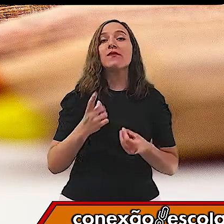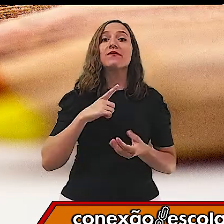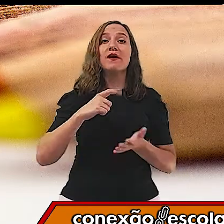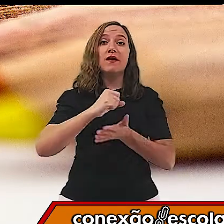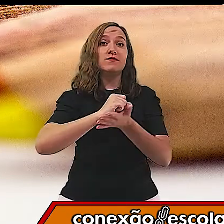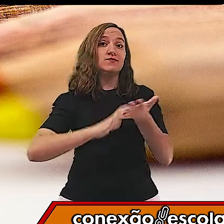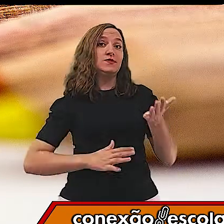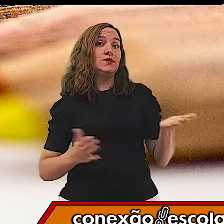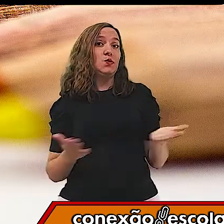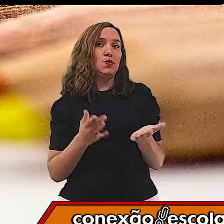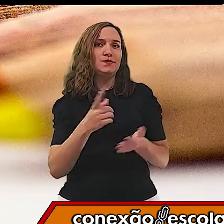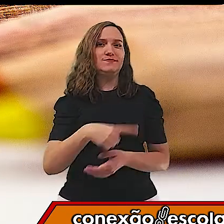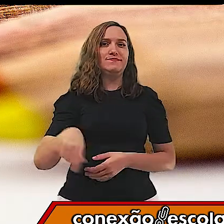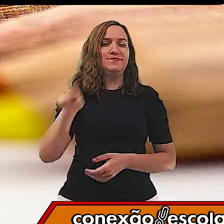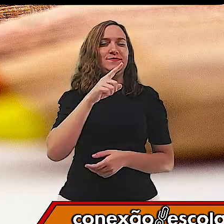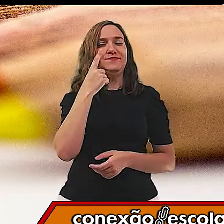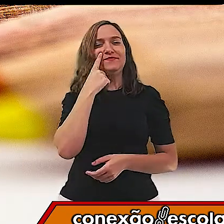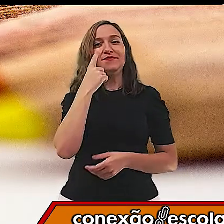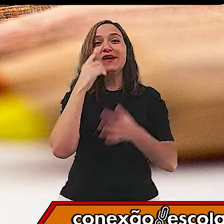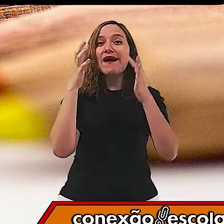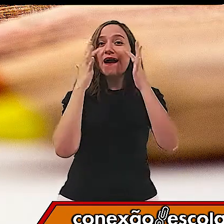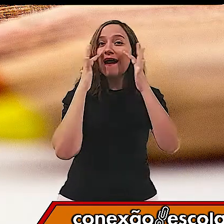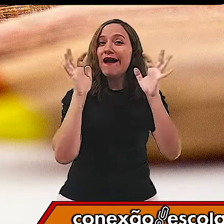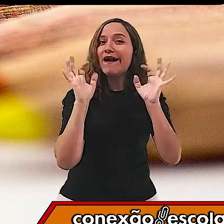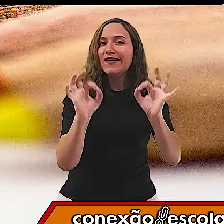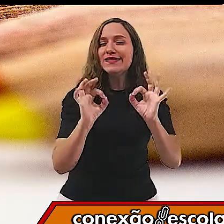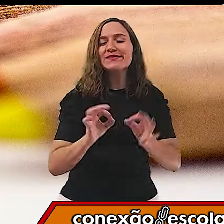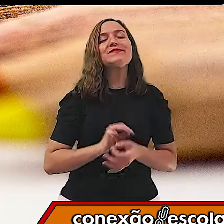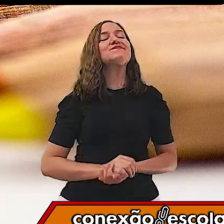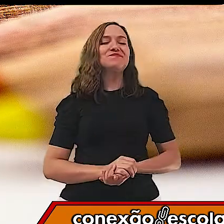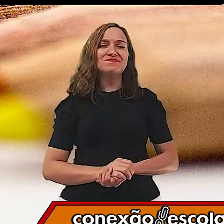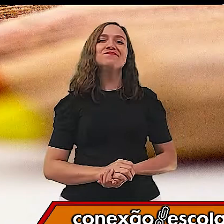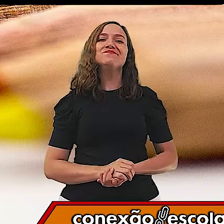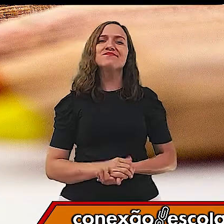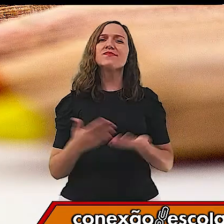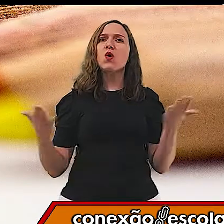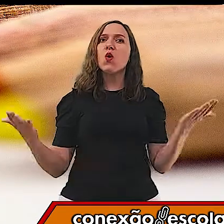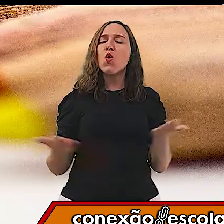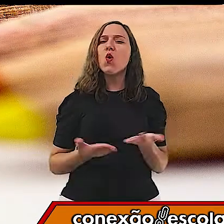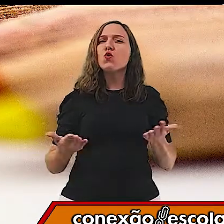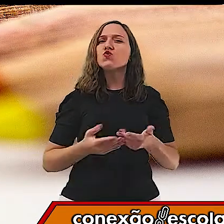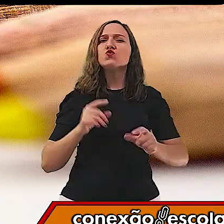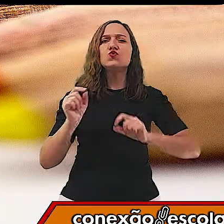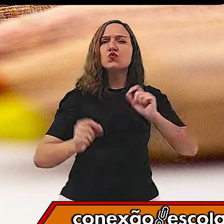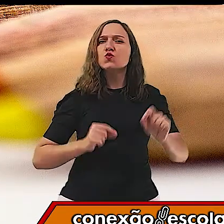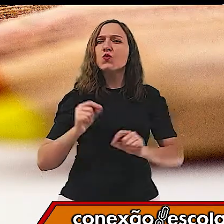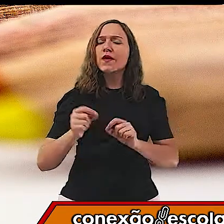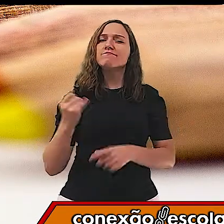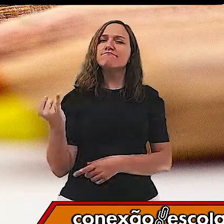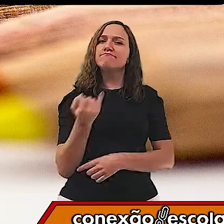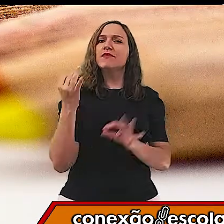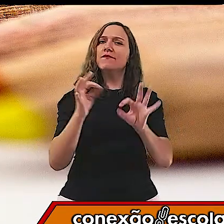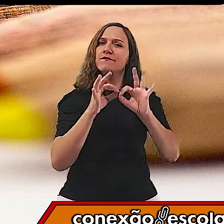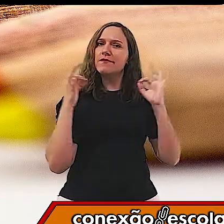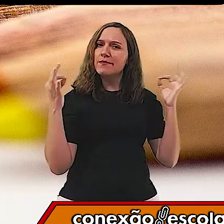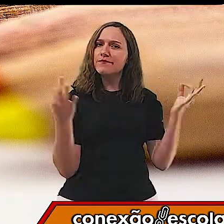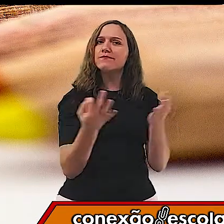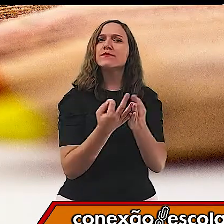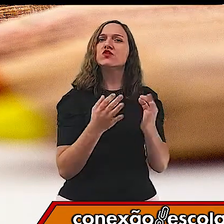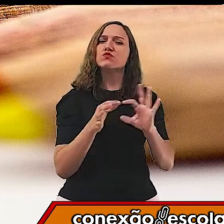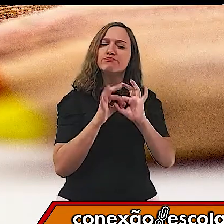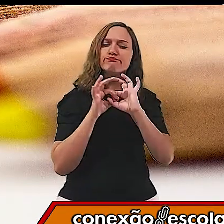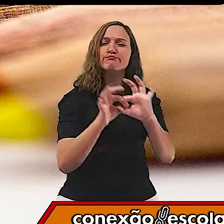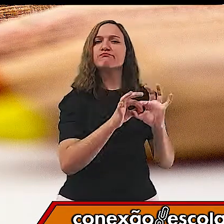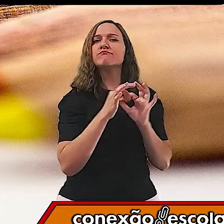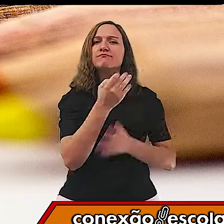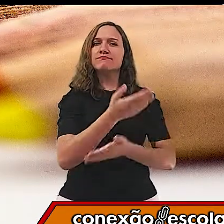de atividade. Presta atenção. Hoje é um momento familiar. É um momento que você vai estar com